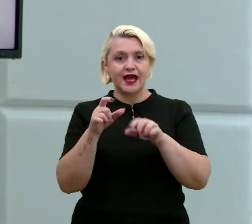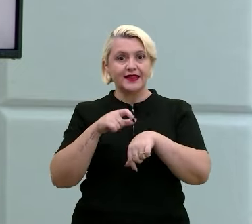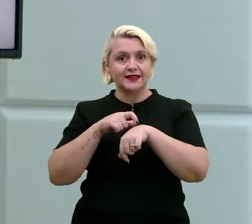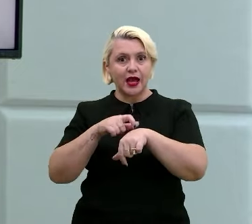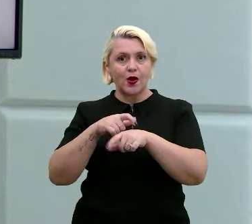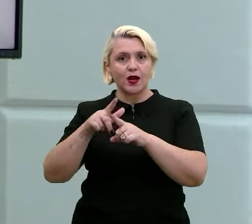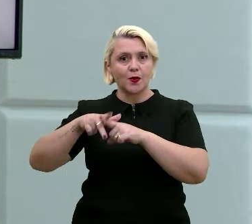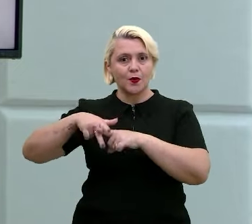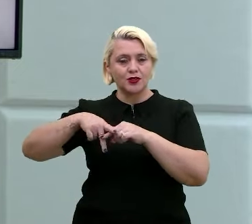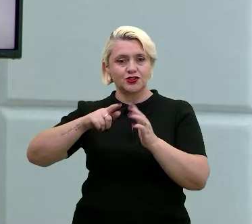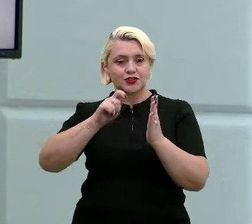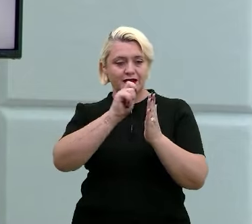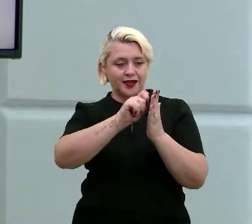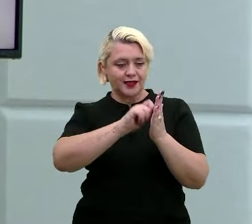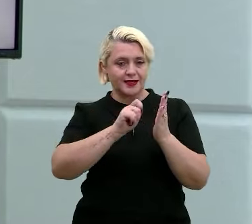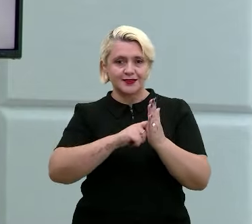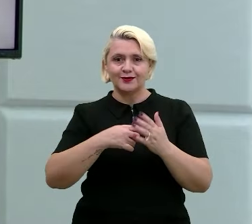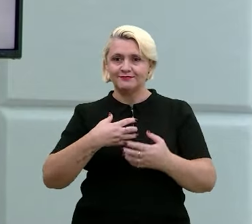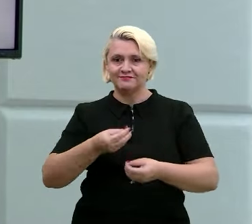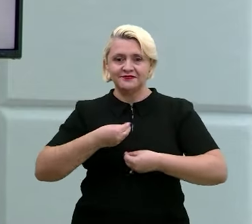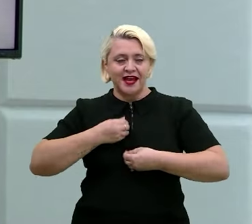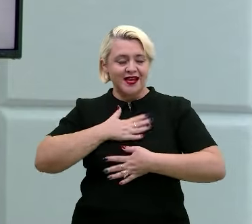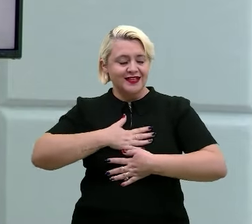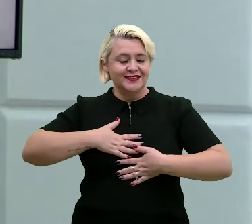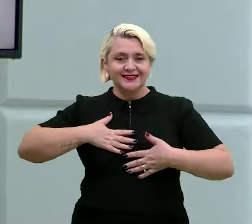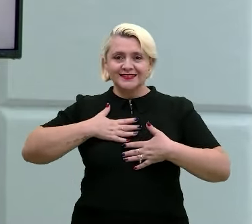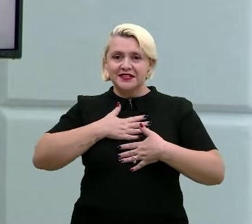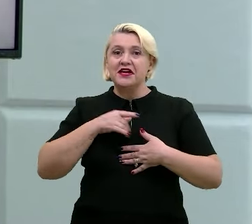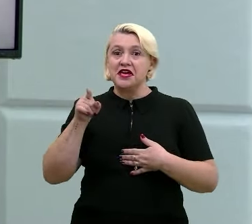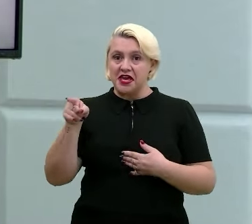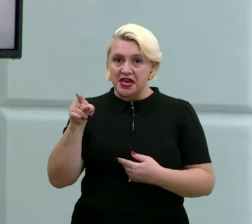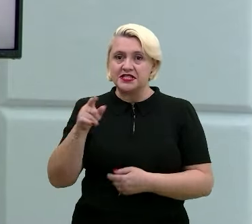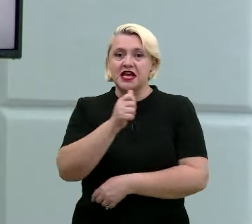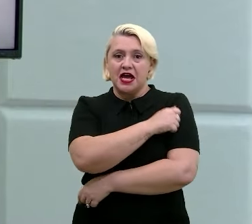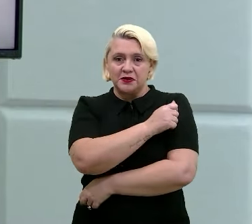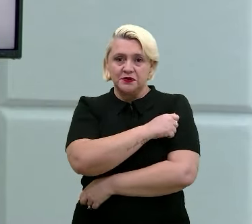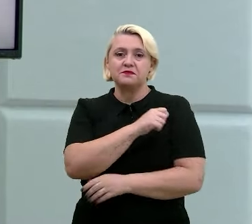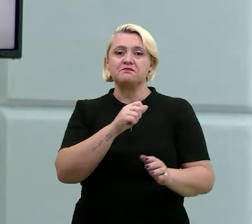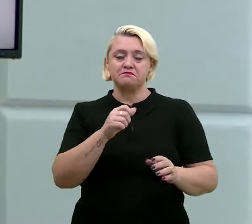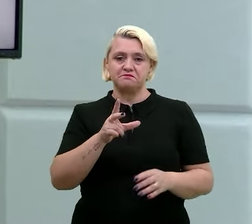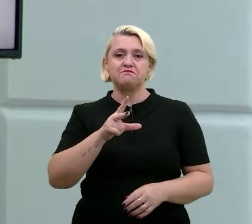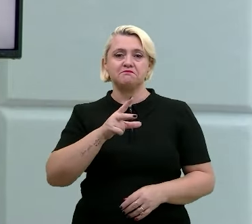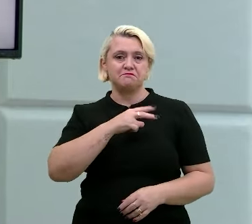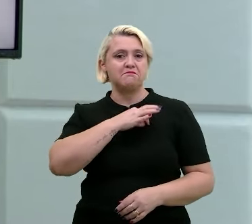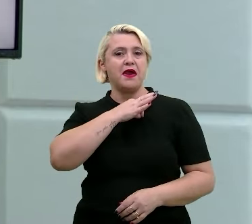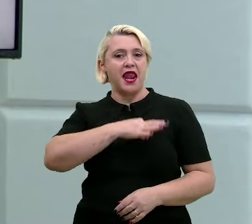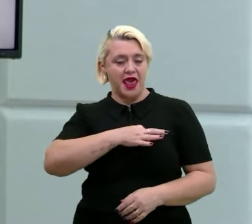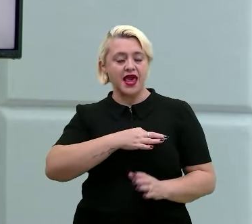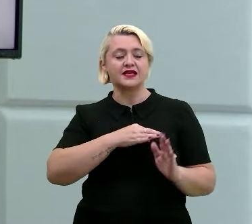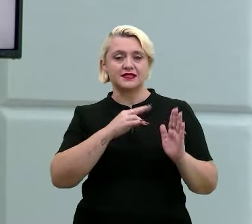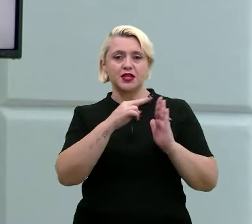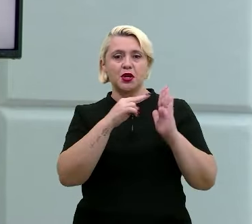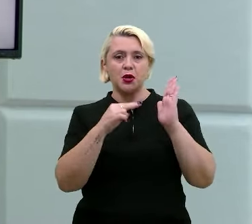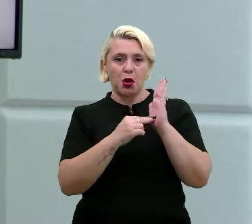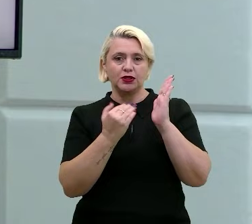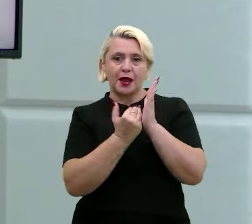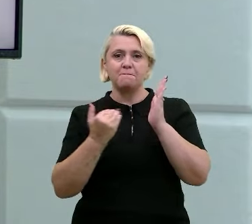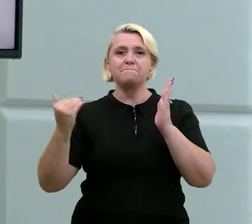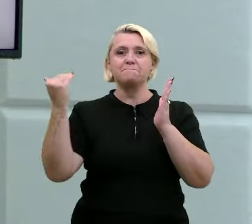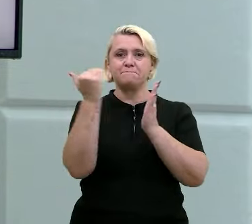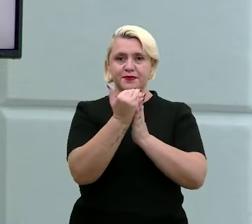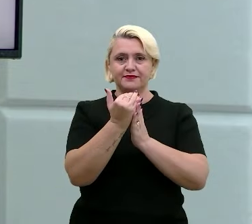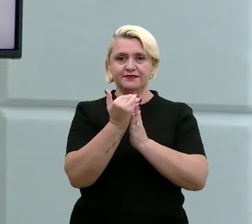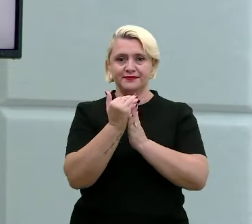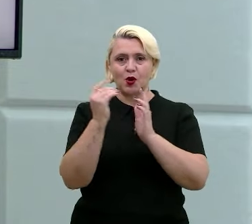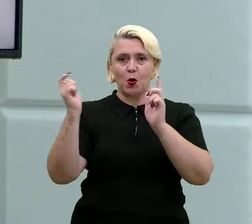lá a redação, a gente fica satisfeito. Fala, olha, esse candidato aqui merece a nota máxima na competência 4. E pronto, olha só,